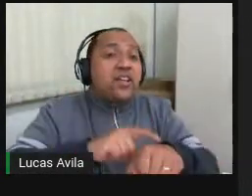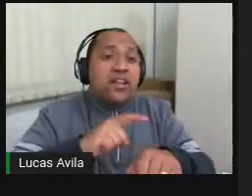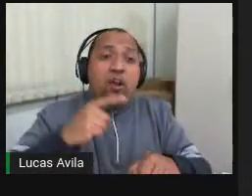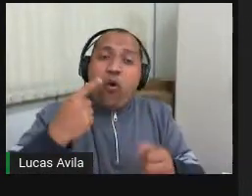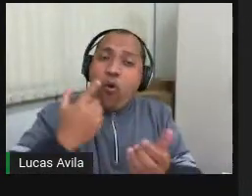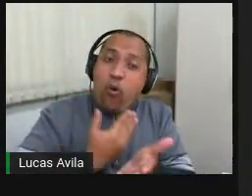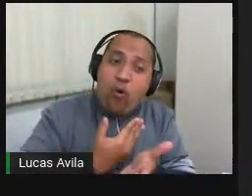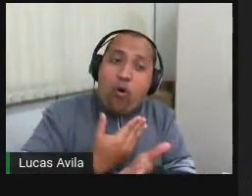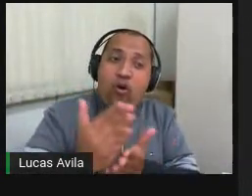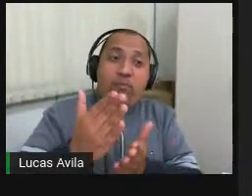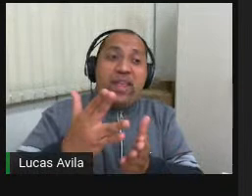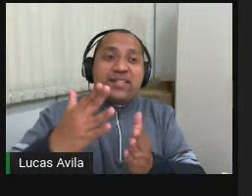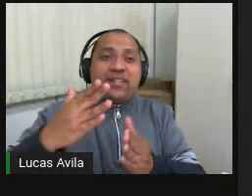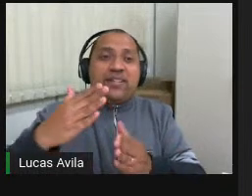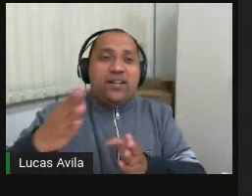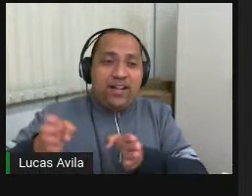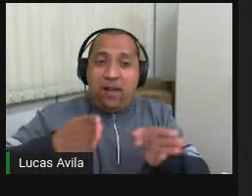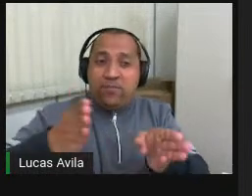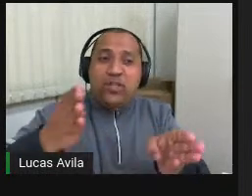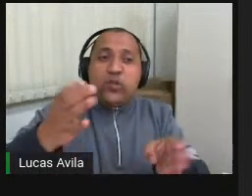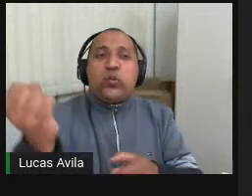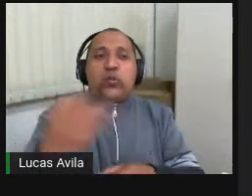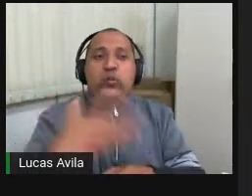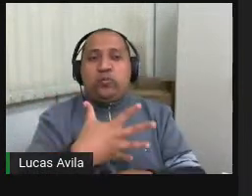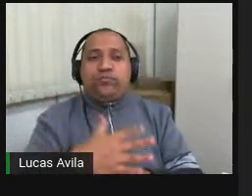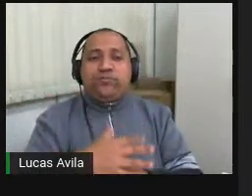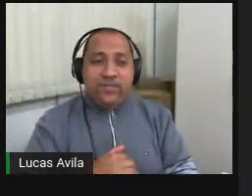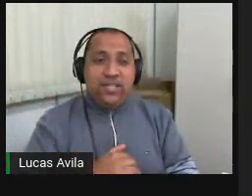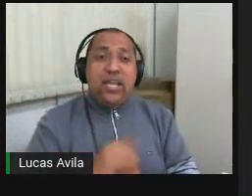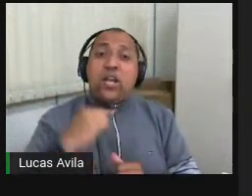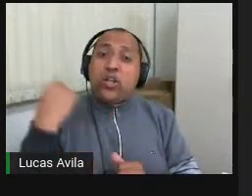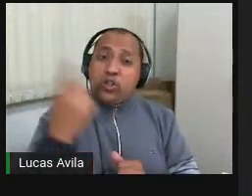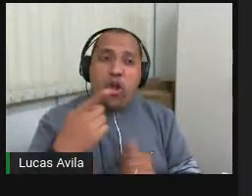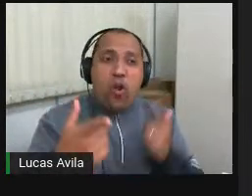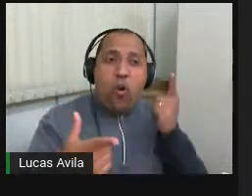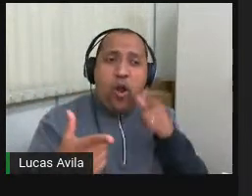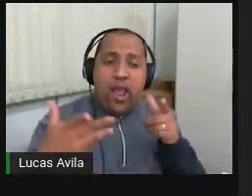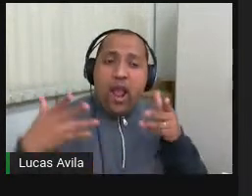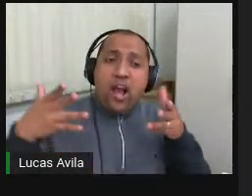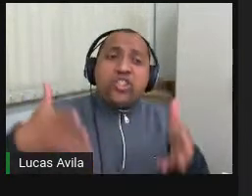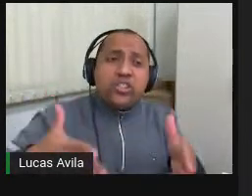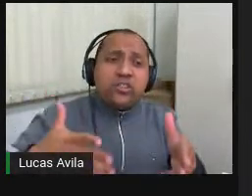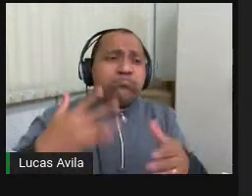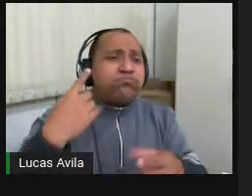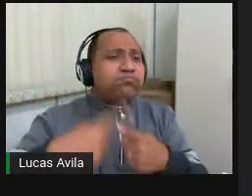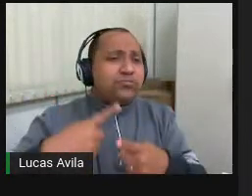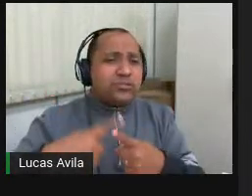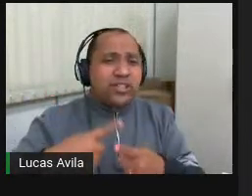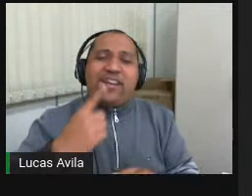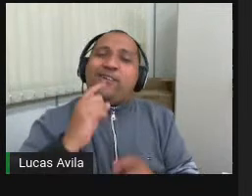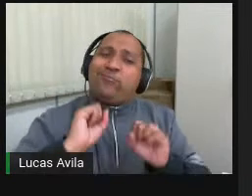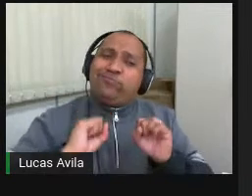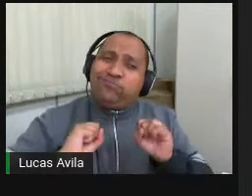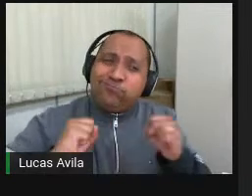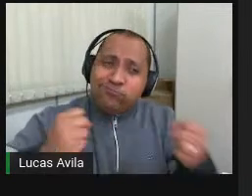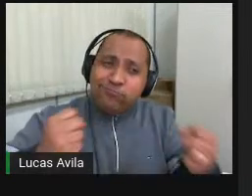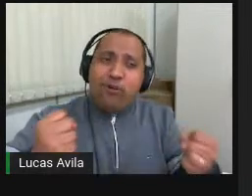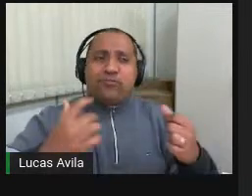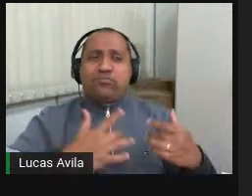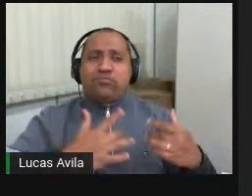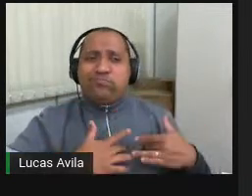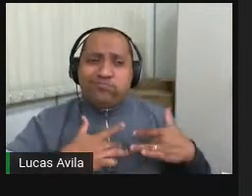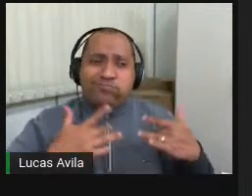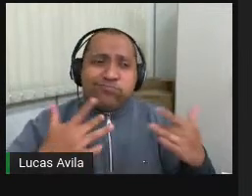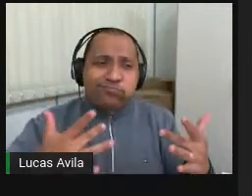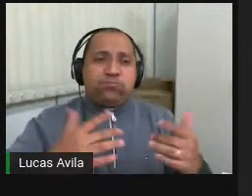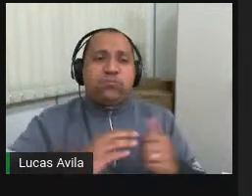uma nova caminhada. Se todos chegamos aqui, foi através de muito esforço e dedicação. Agradeço